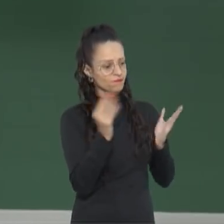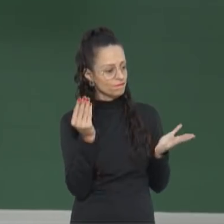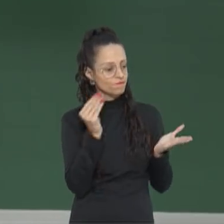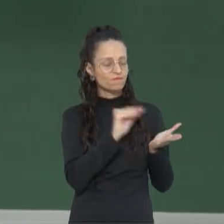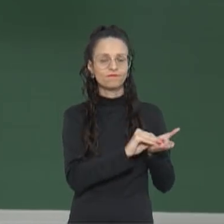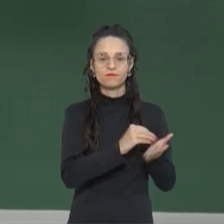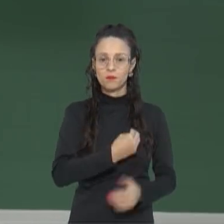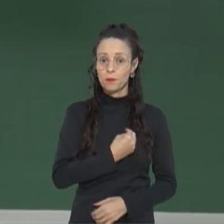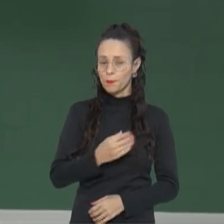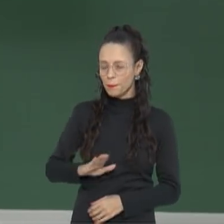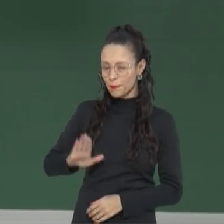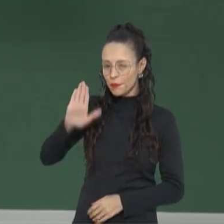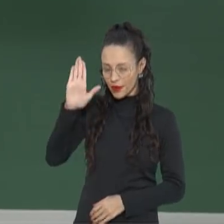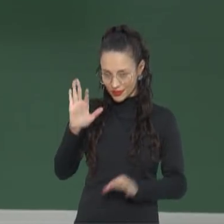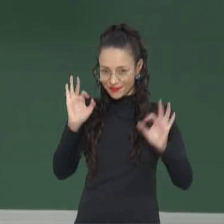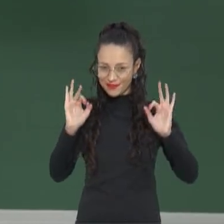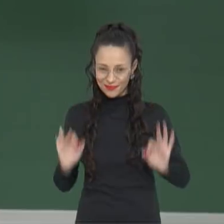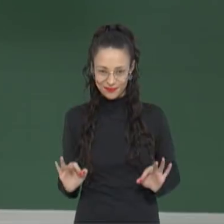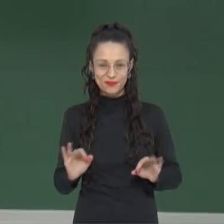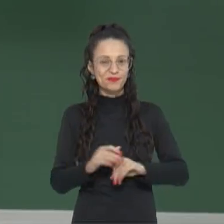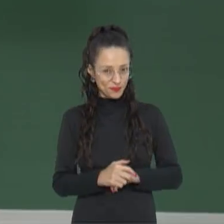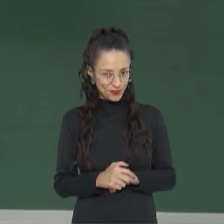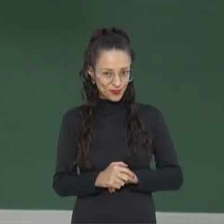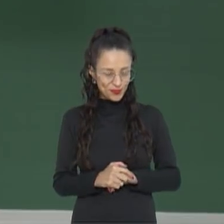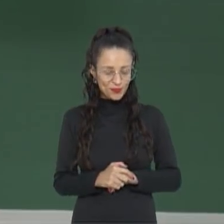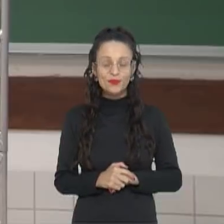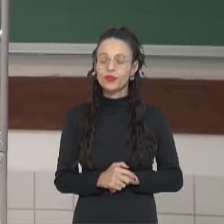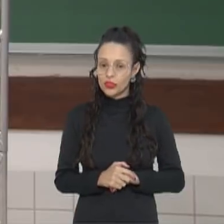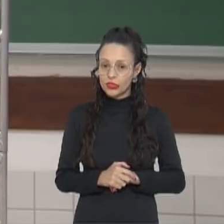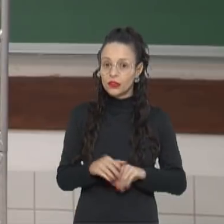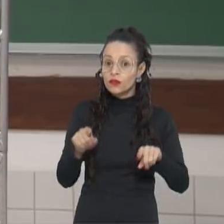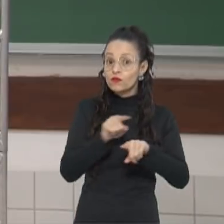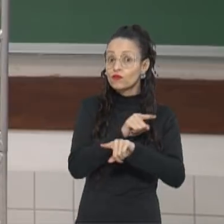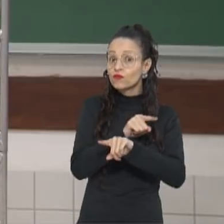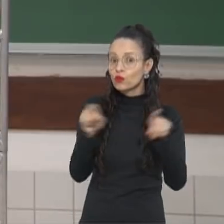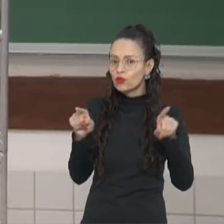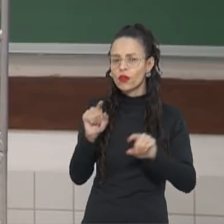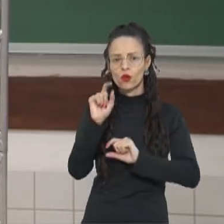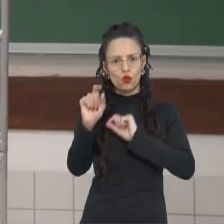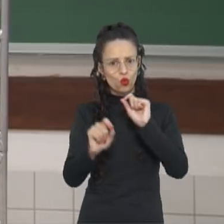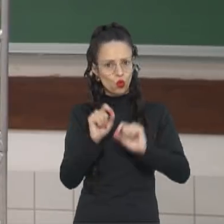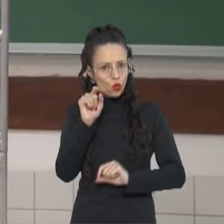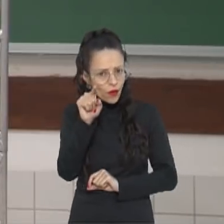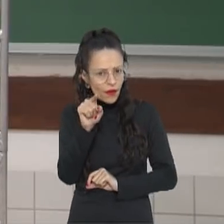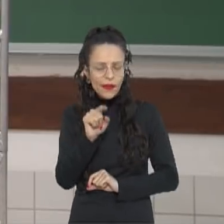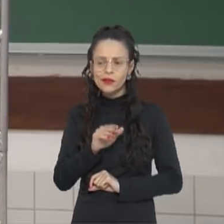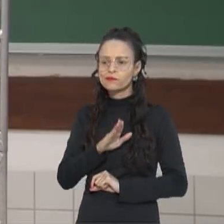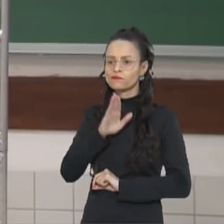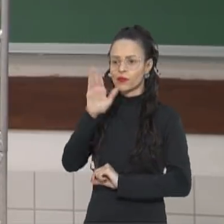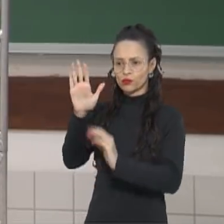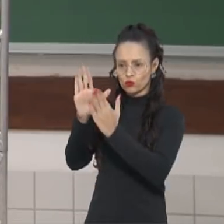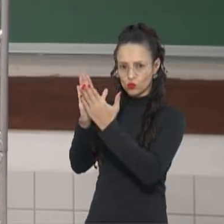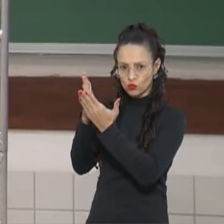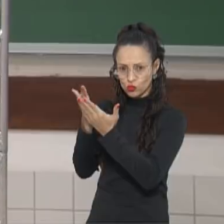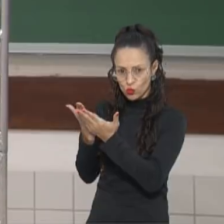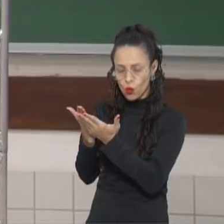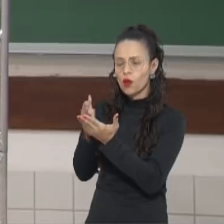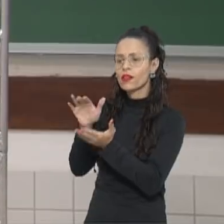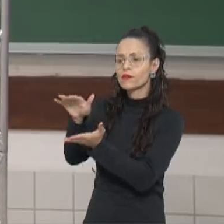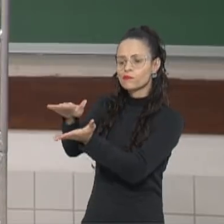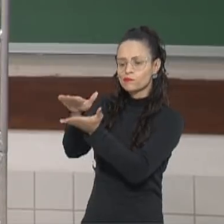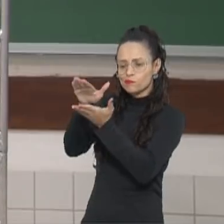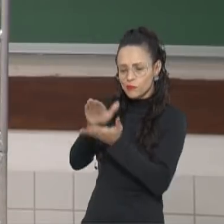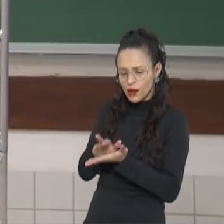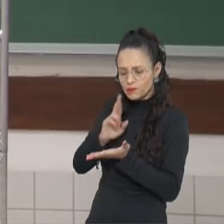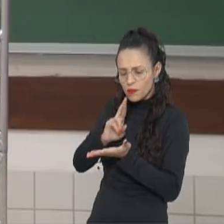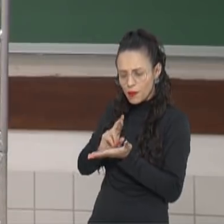presença garantida e sua avaliação garantida também. Você que realiza as tarefas pela televisão, lembre-se